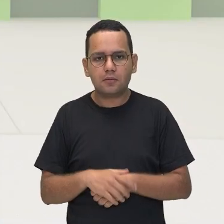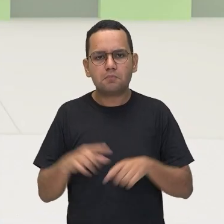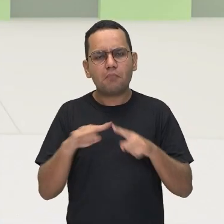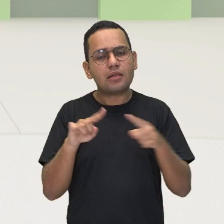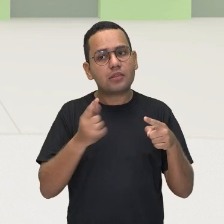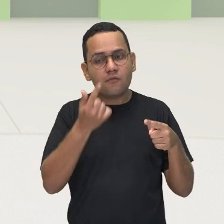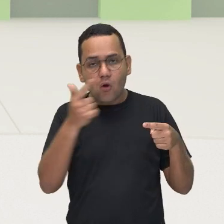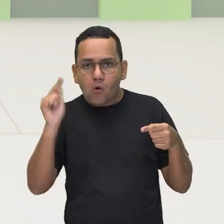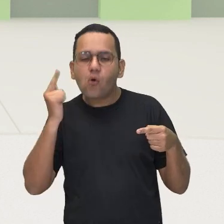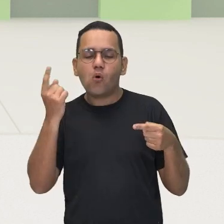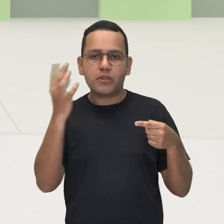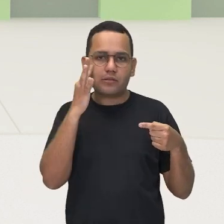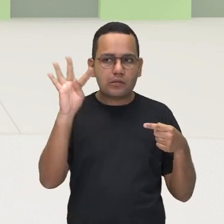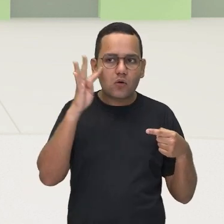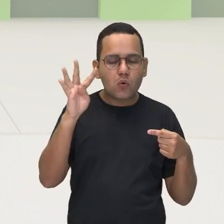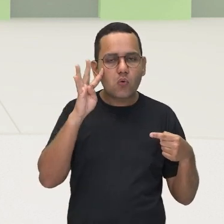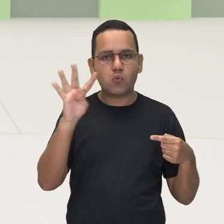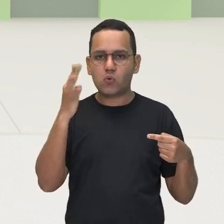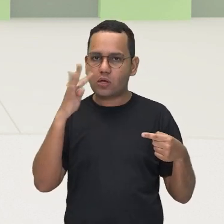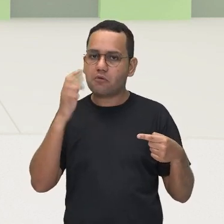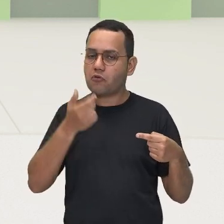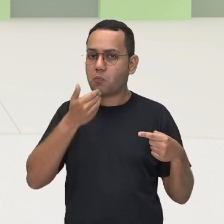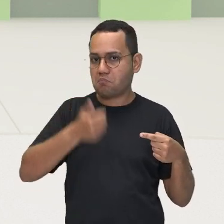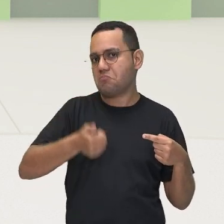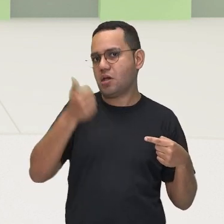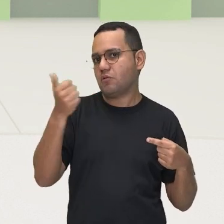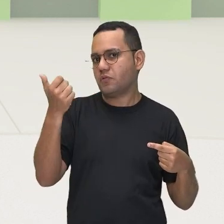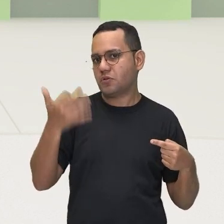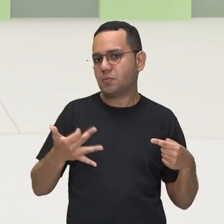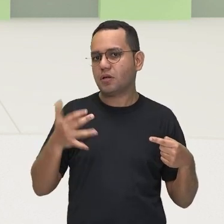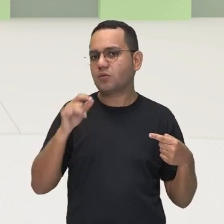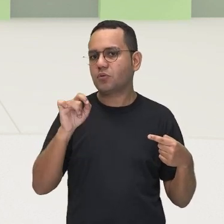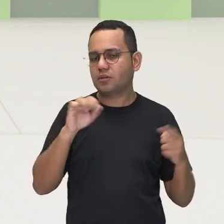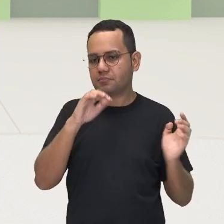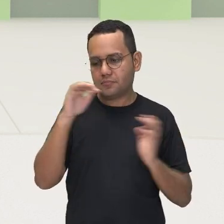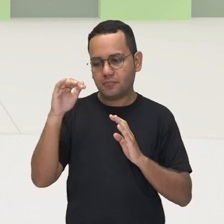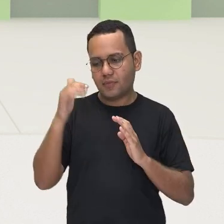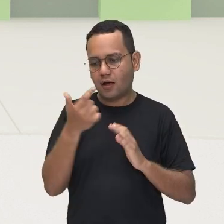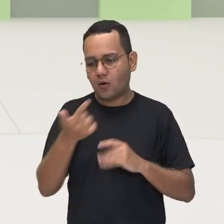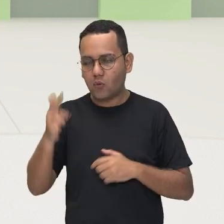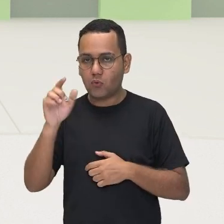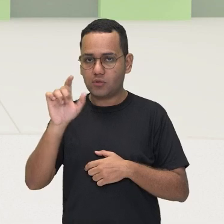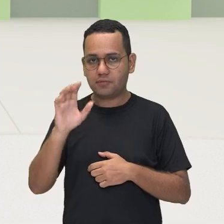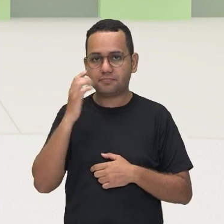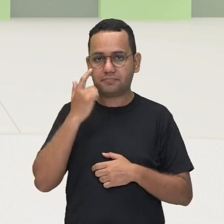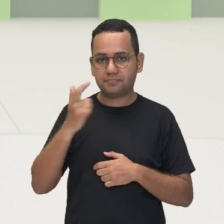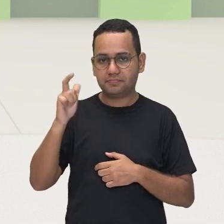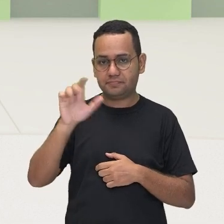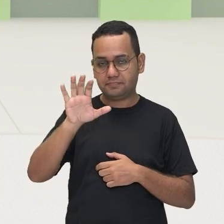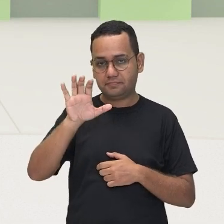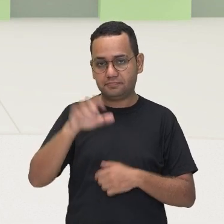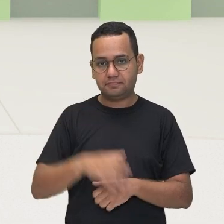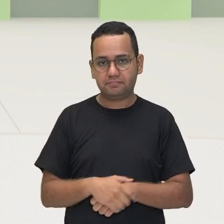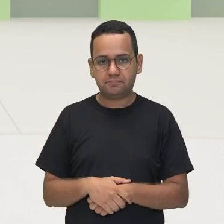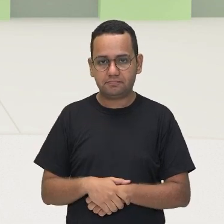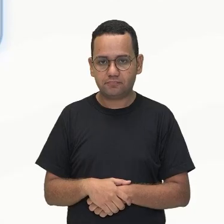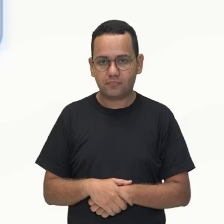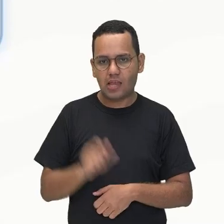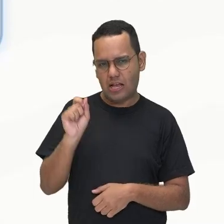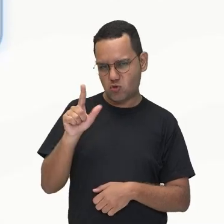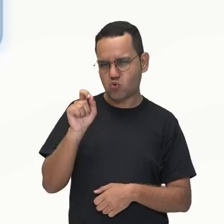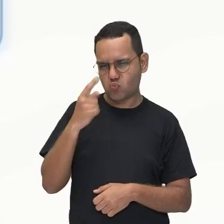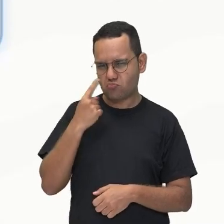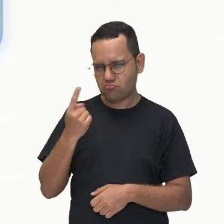sobreposta e melhor explicada por outras teorias, que é o darwinismo. Vamos ver agora aí, tá?